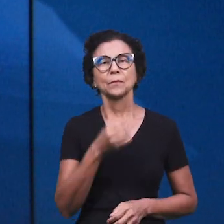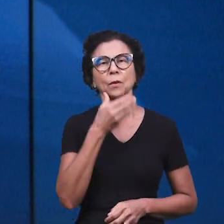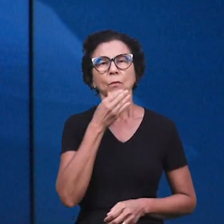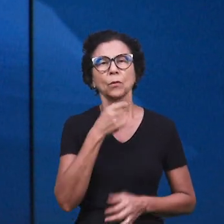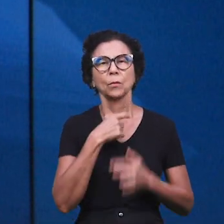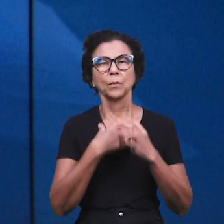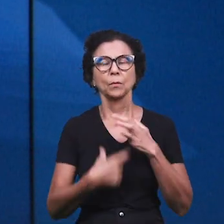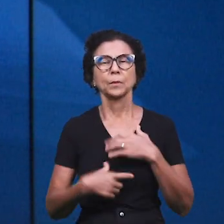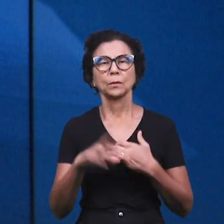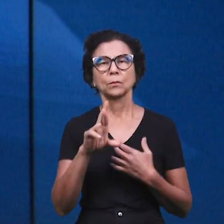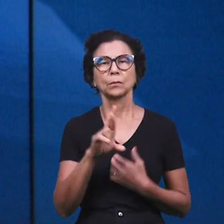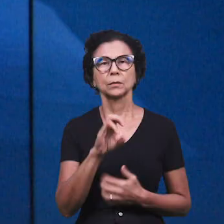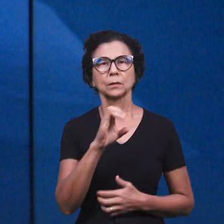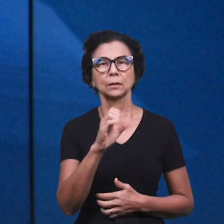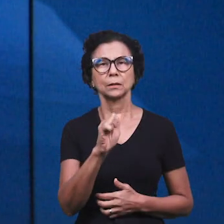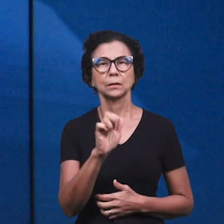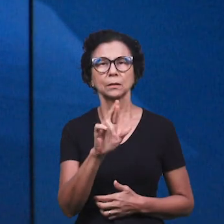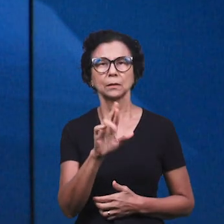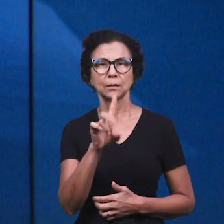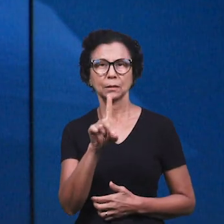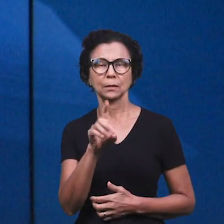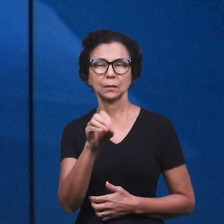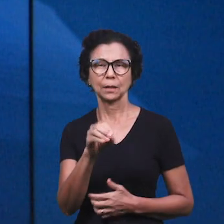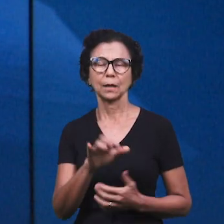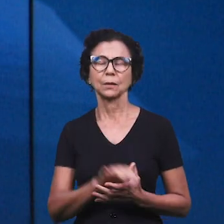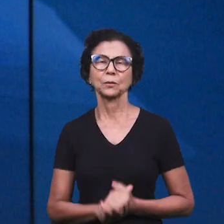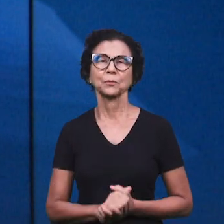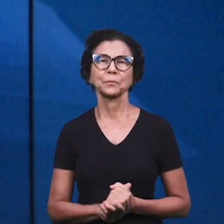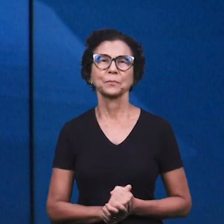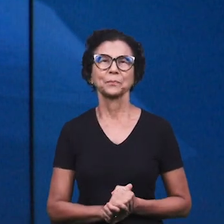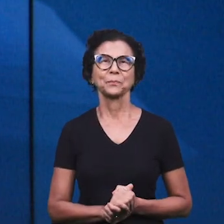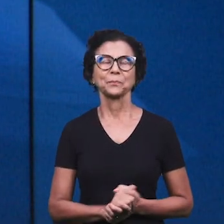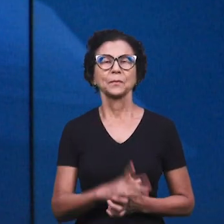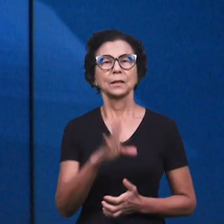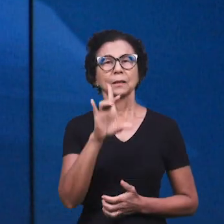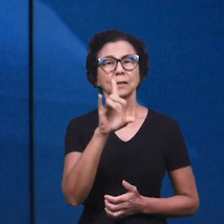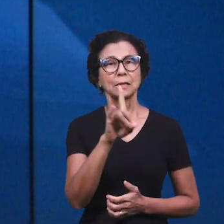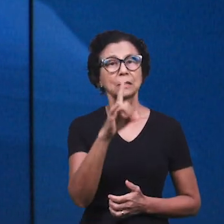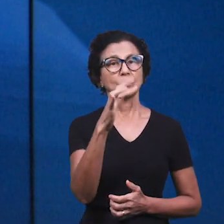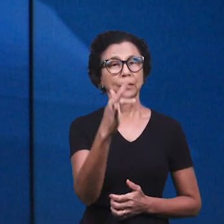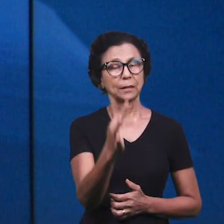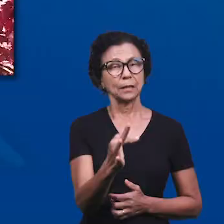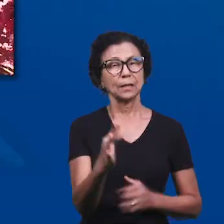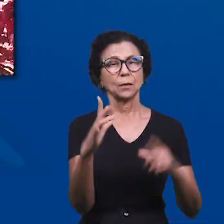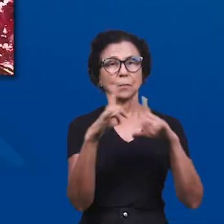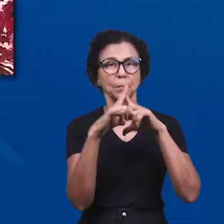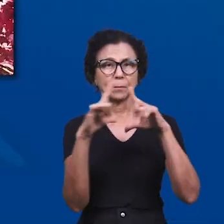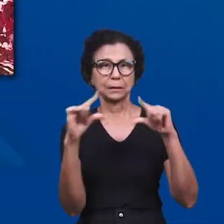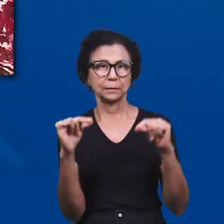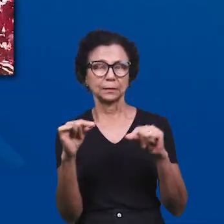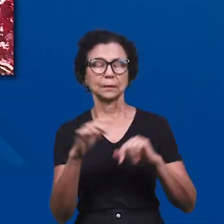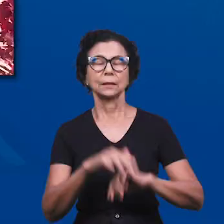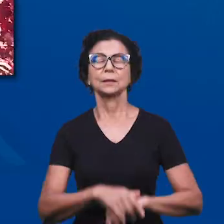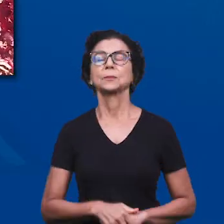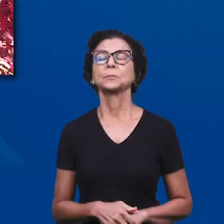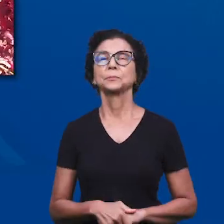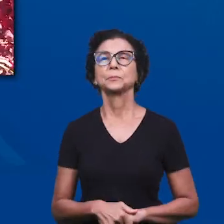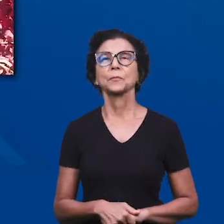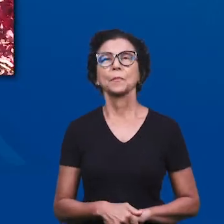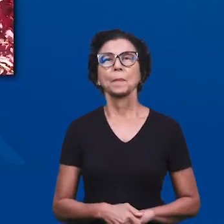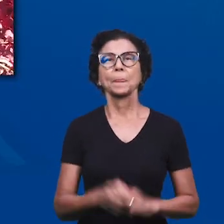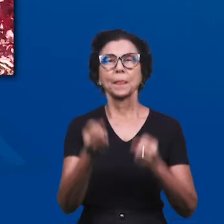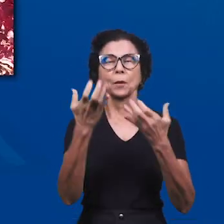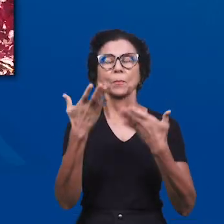Ricardo, muito obrigado pela sua participação. Seja muito bem-vindo. A paz do Senhor, viu? Vamos lá. Respondendo à questão de número 4